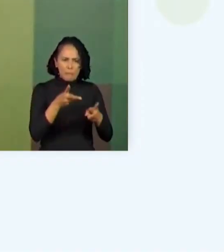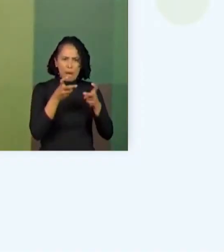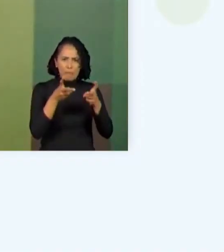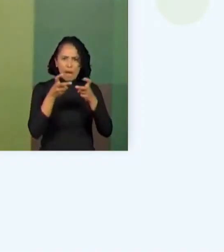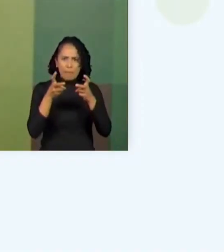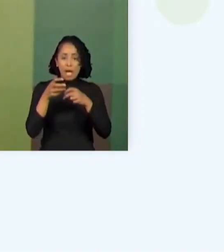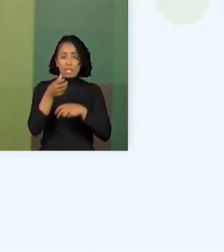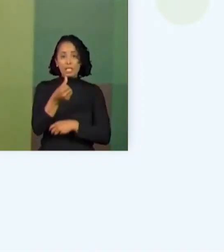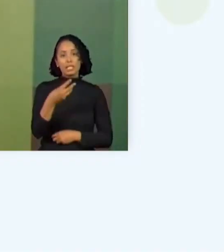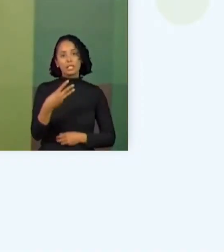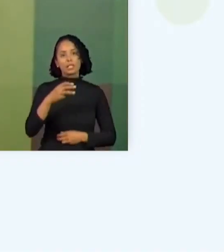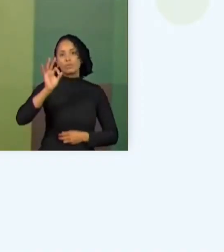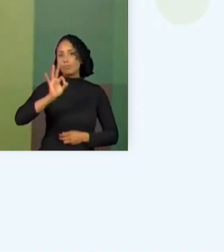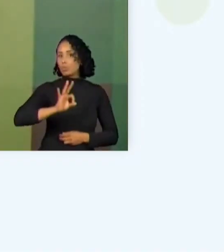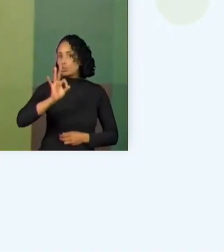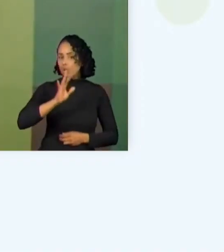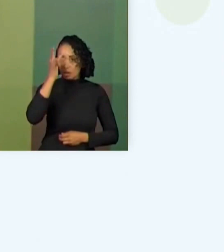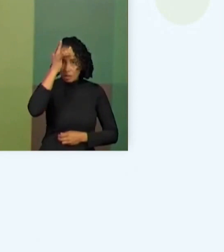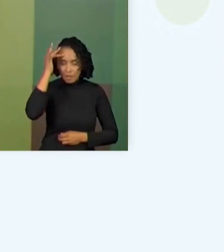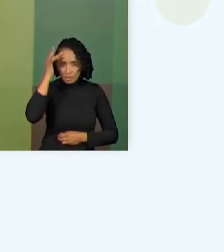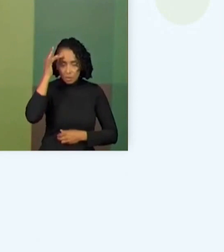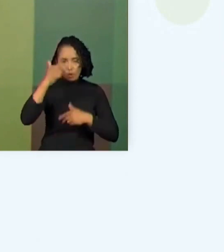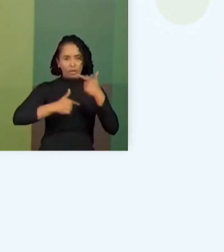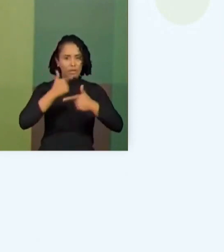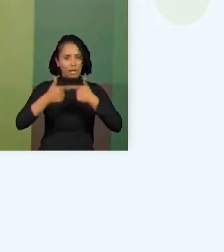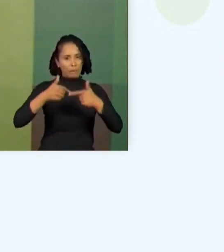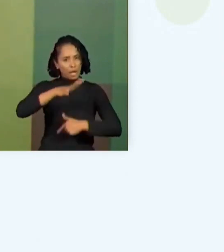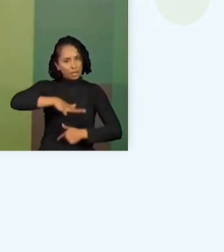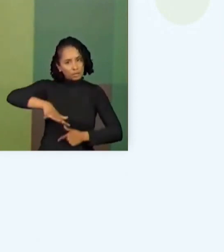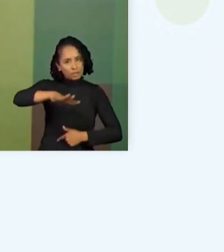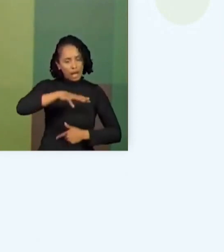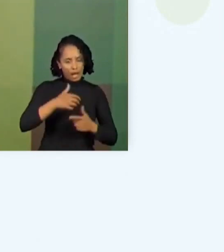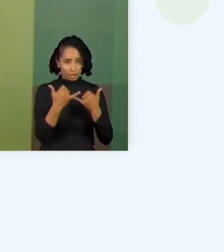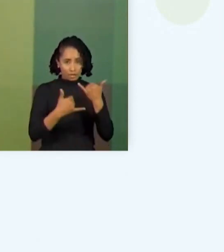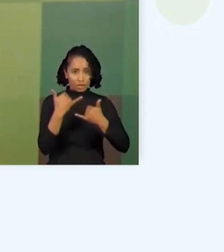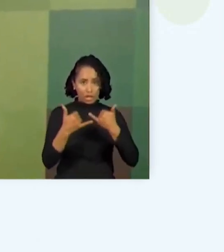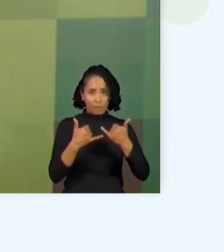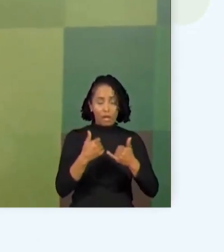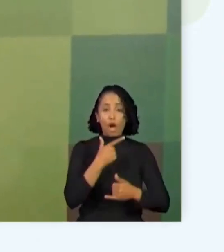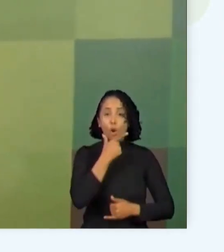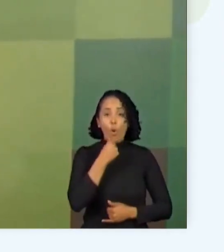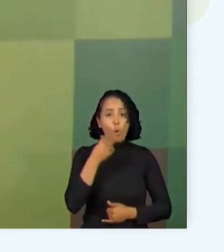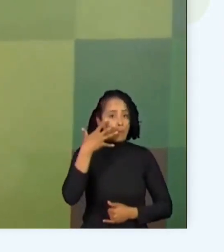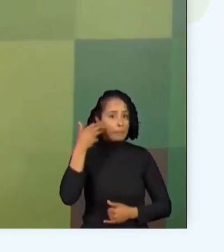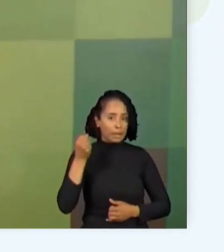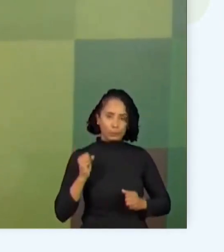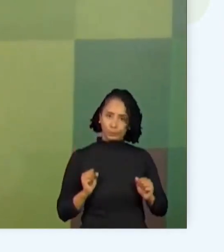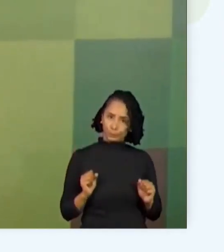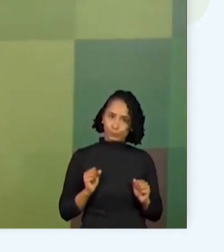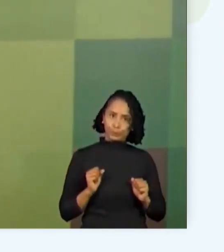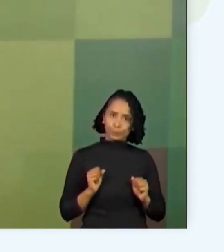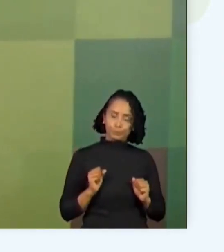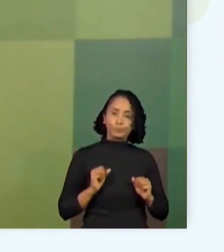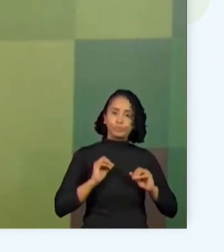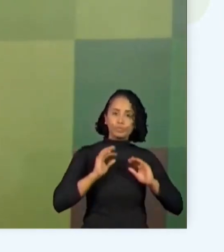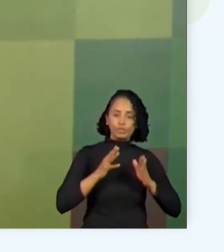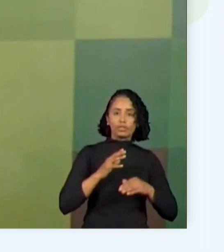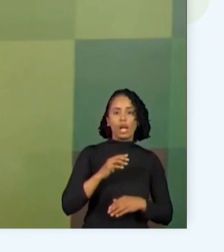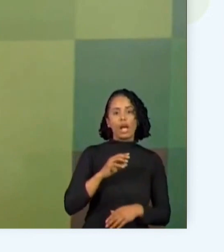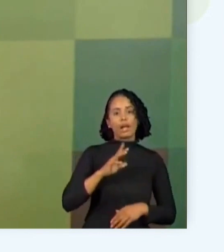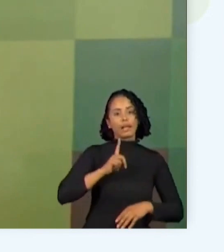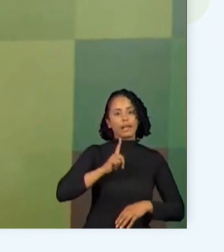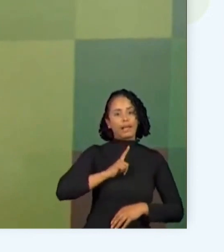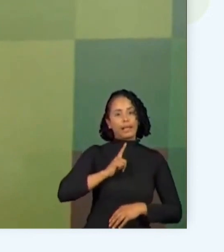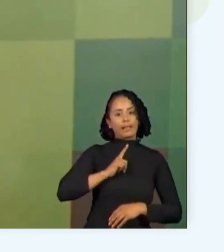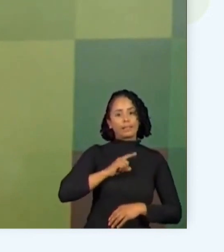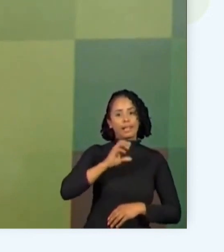63% das pessoas que trabalham no mercado de games do Brasil são homens e brancos. Apenas 20,7% são mulheres,